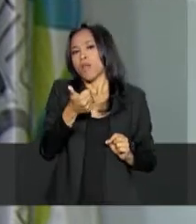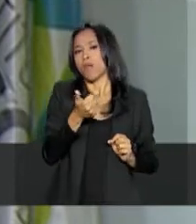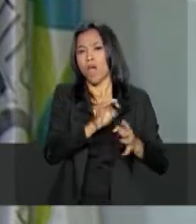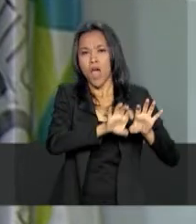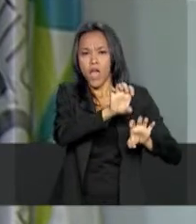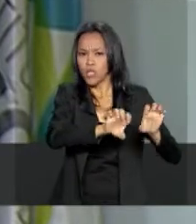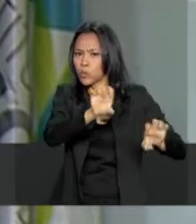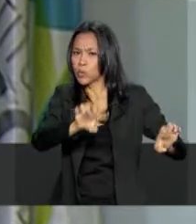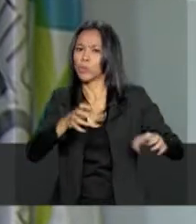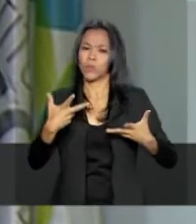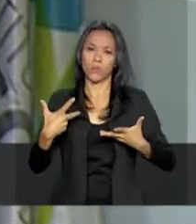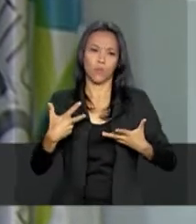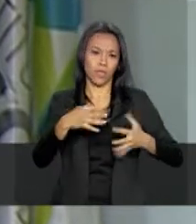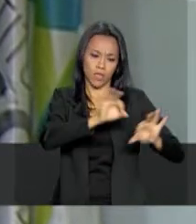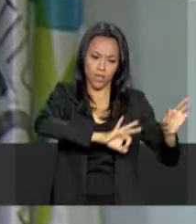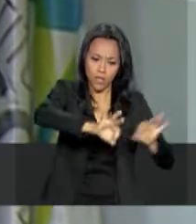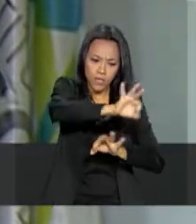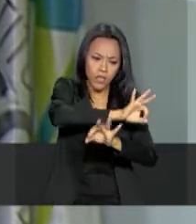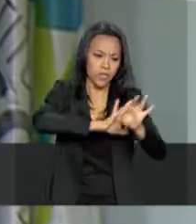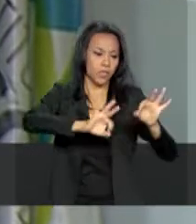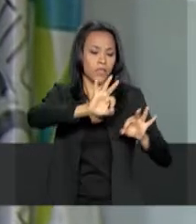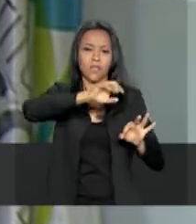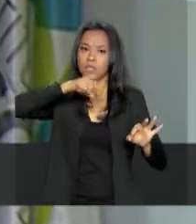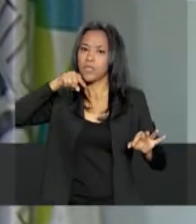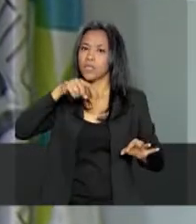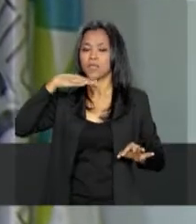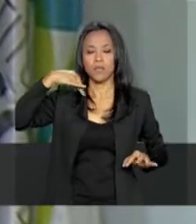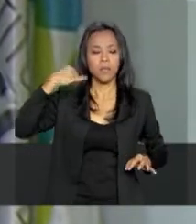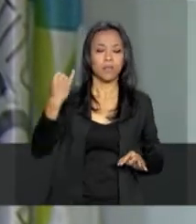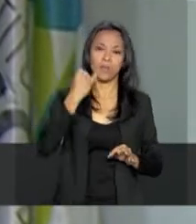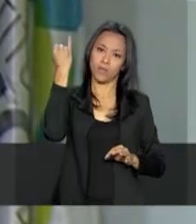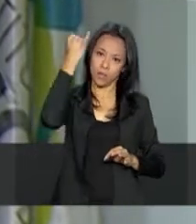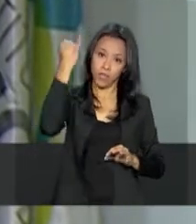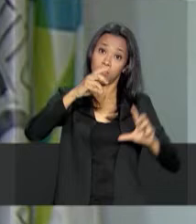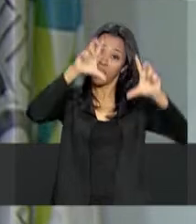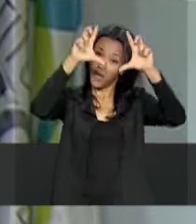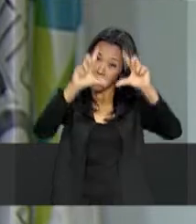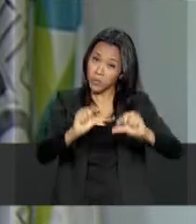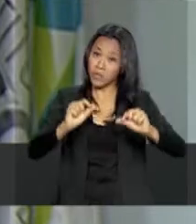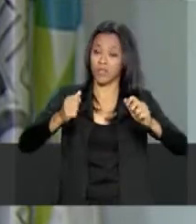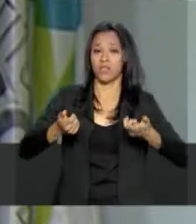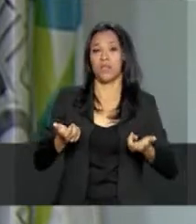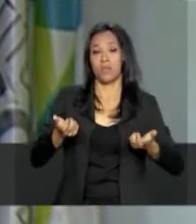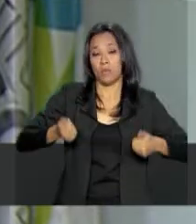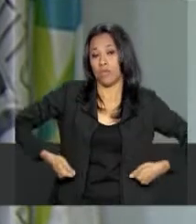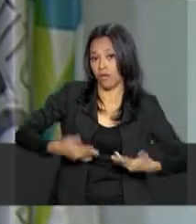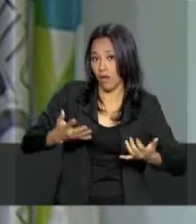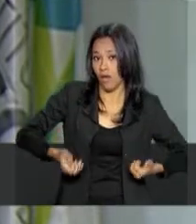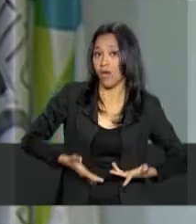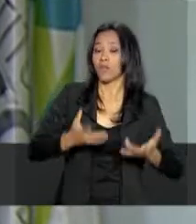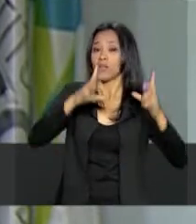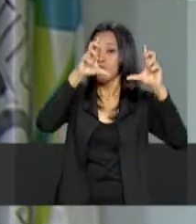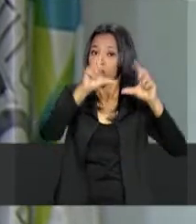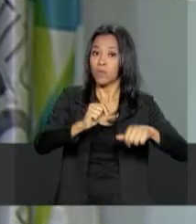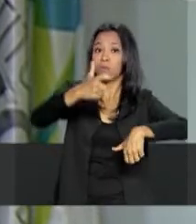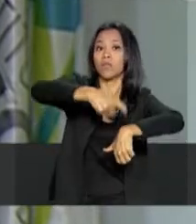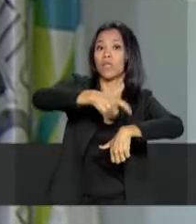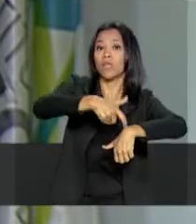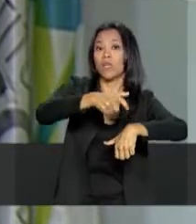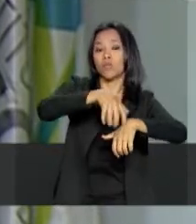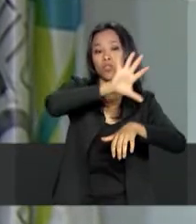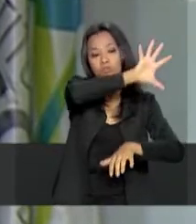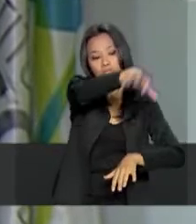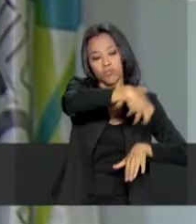física que a medida fundamental para diminuir os custos de transporte para facilitar